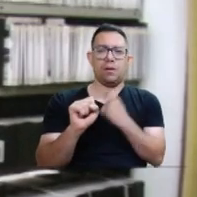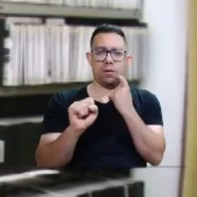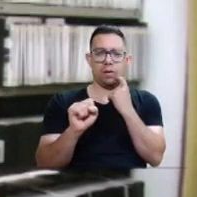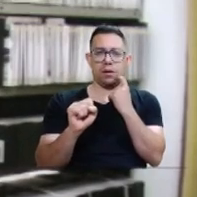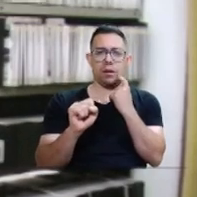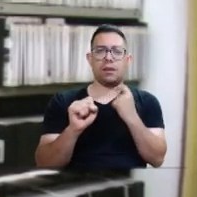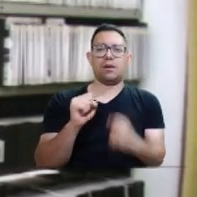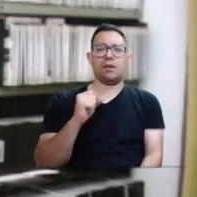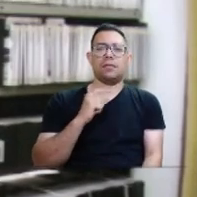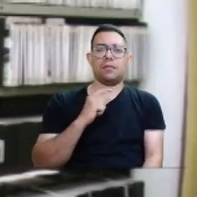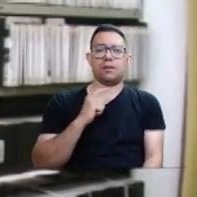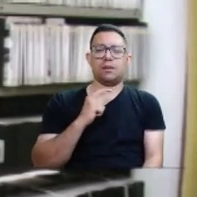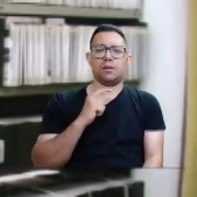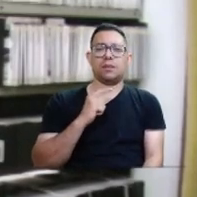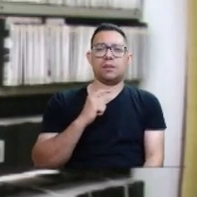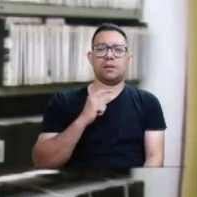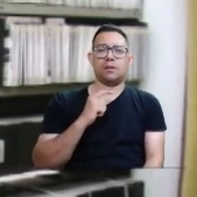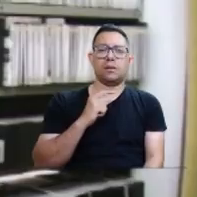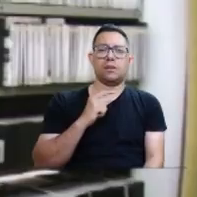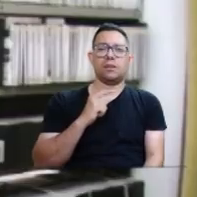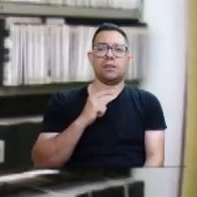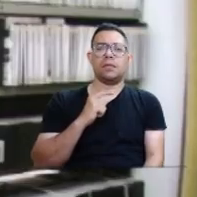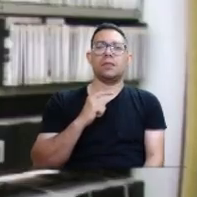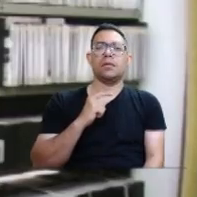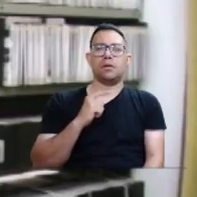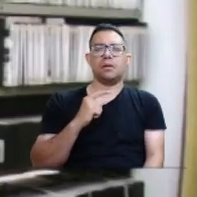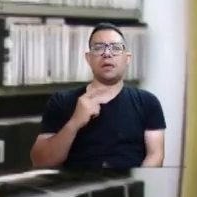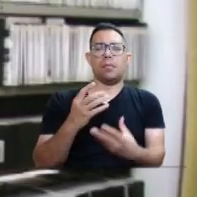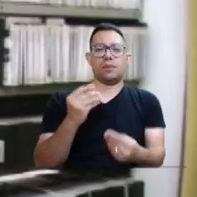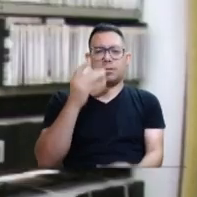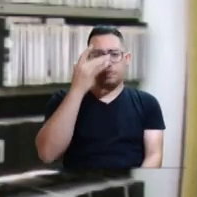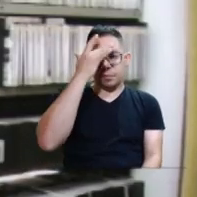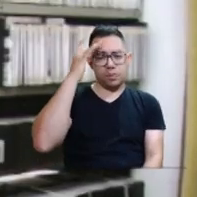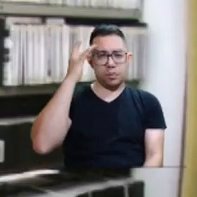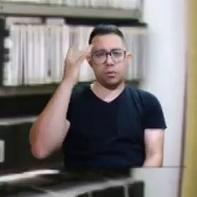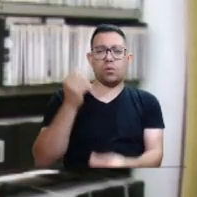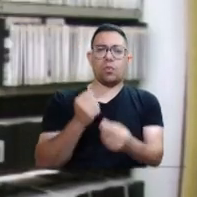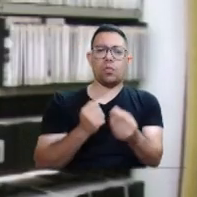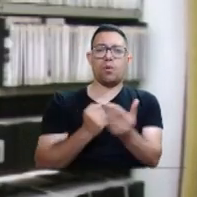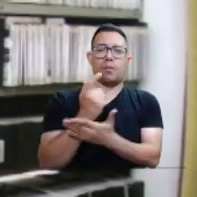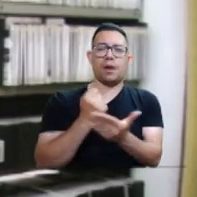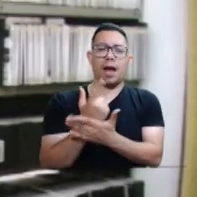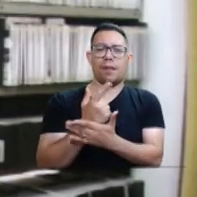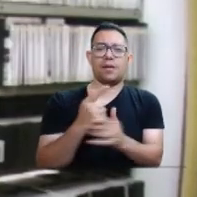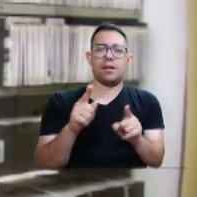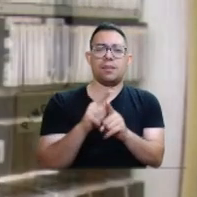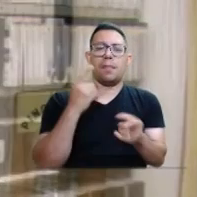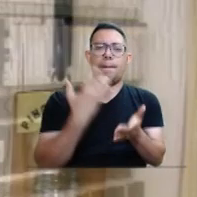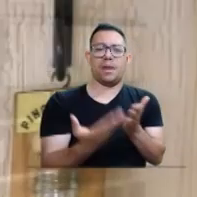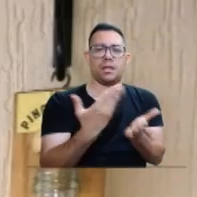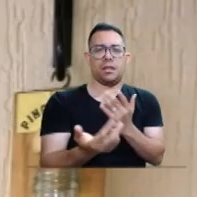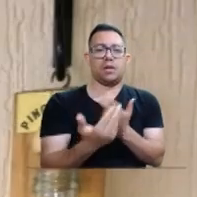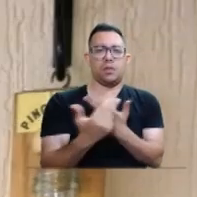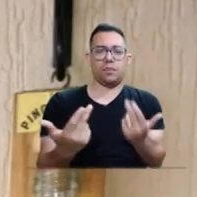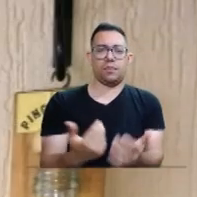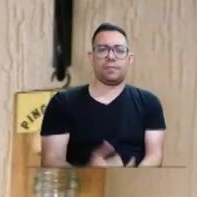outros os clientes às vezes não devolviam, locava 3, 4 e sumia com os filmes, né? Acontecia muito